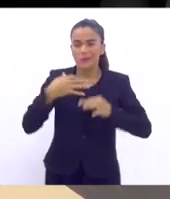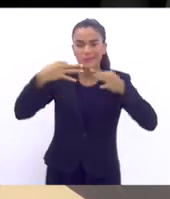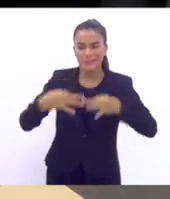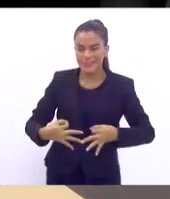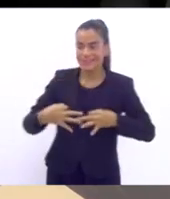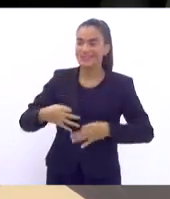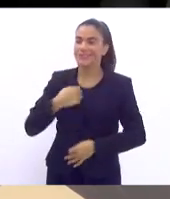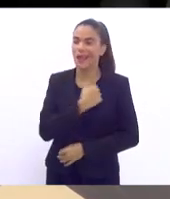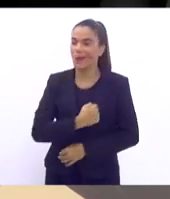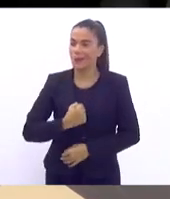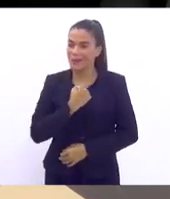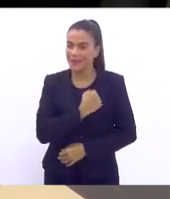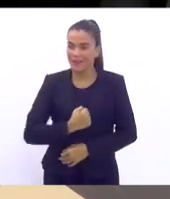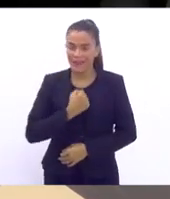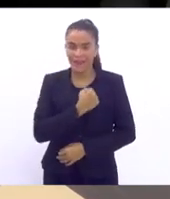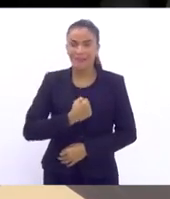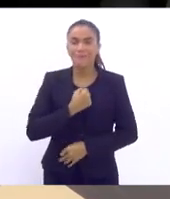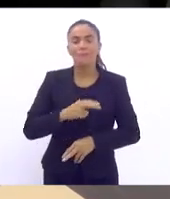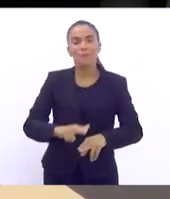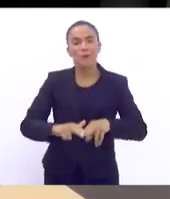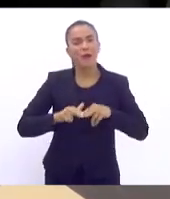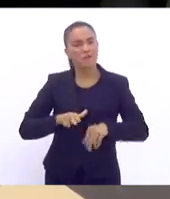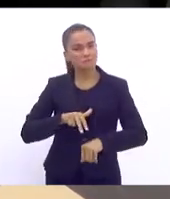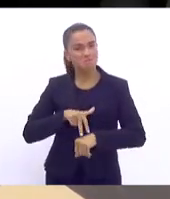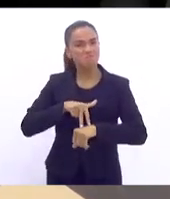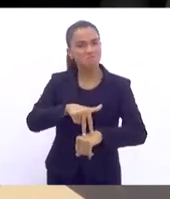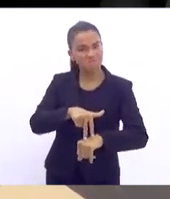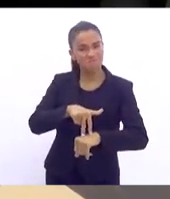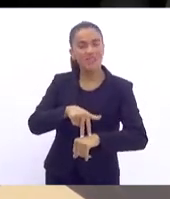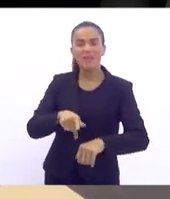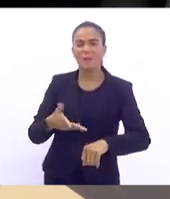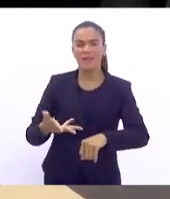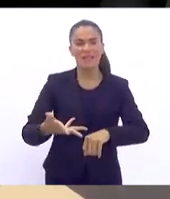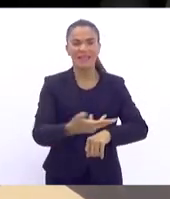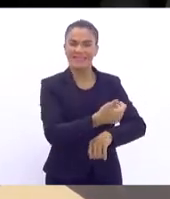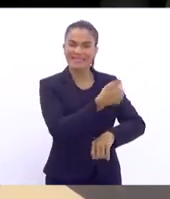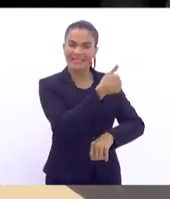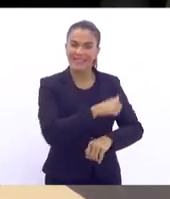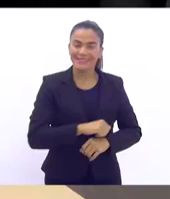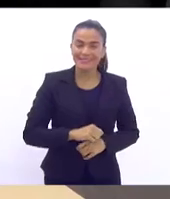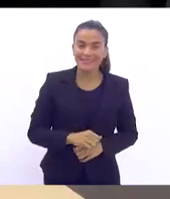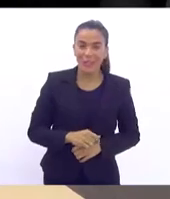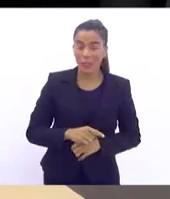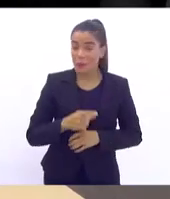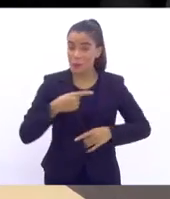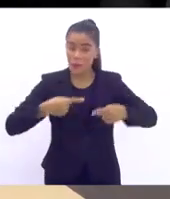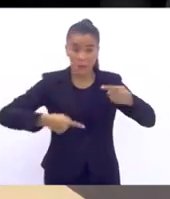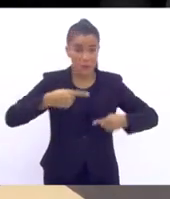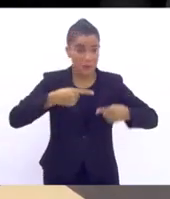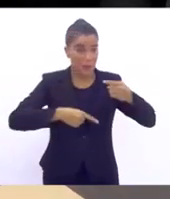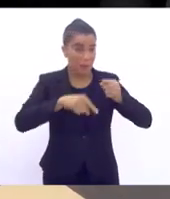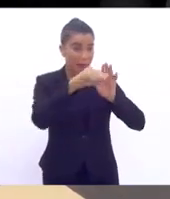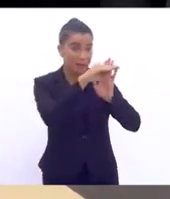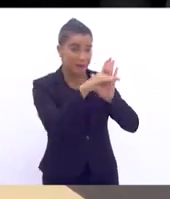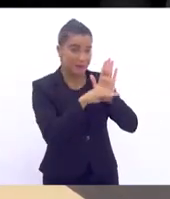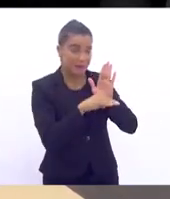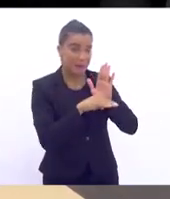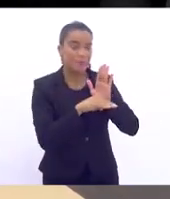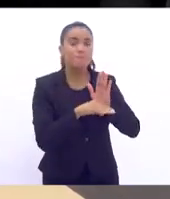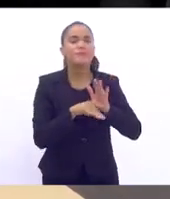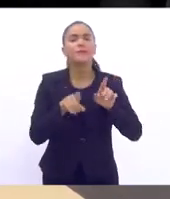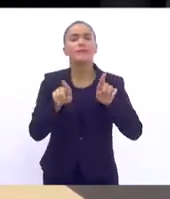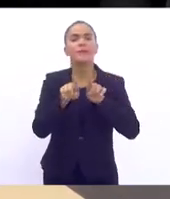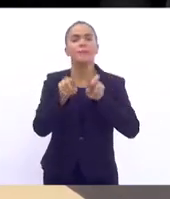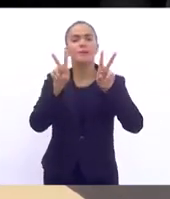sente saudade pelo seu protagonismo e excelência né no debate da pauta e com relação